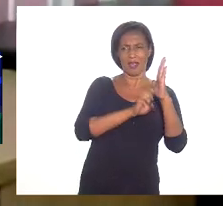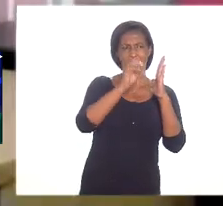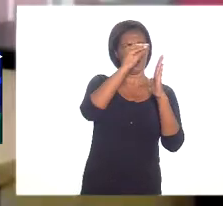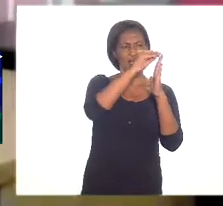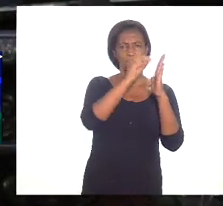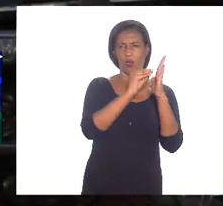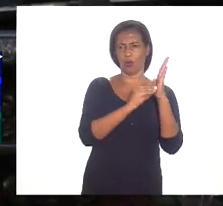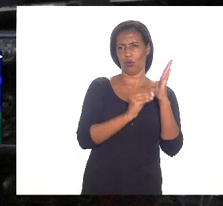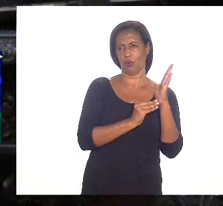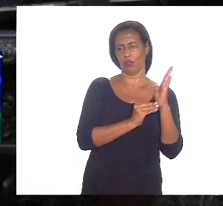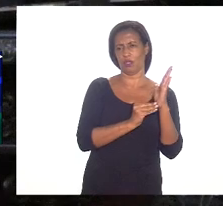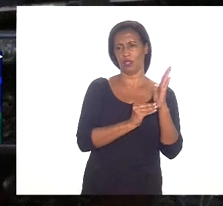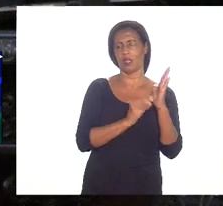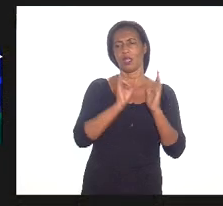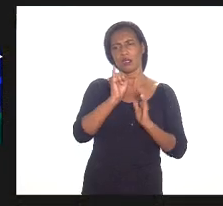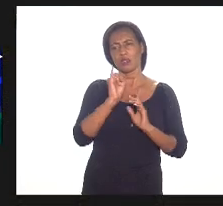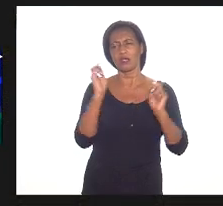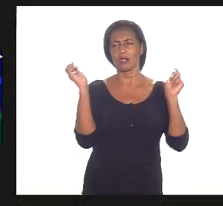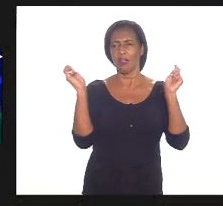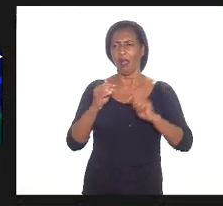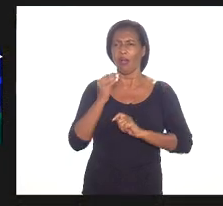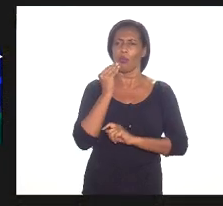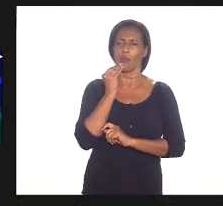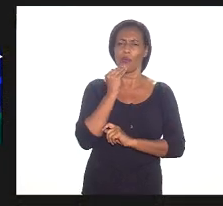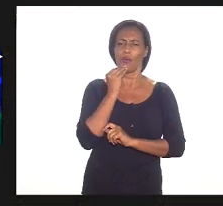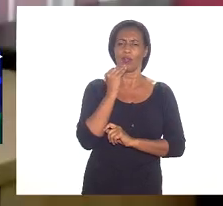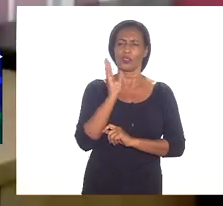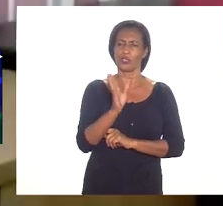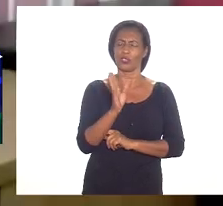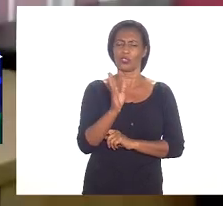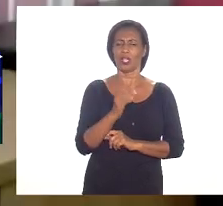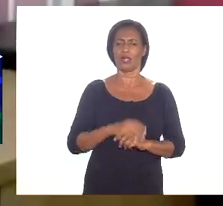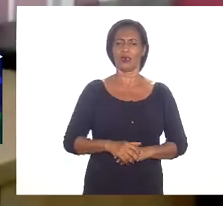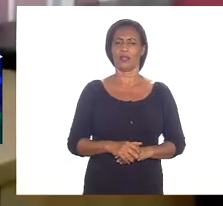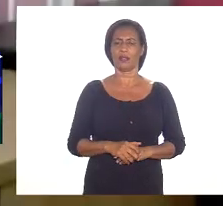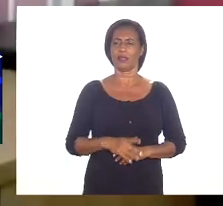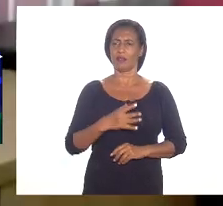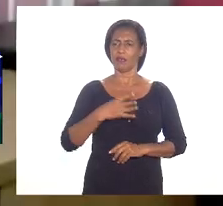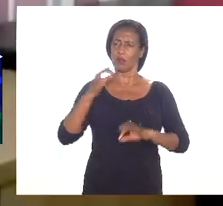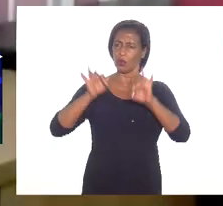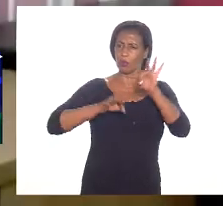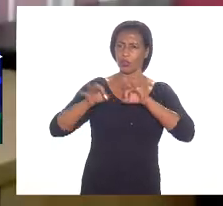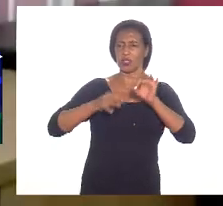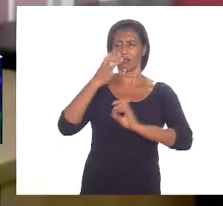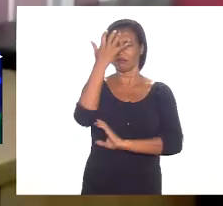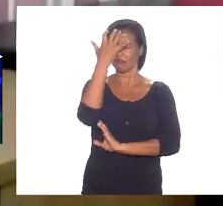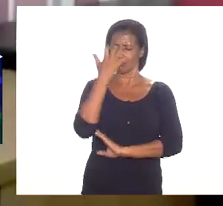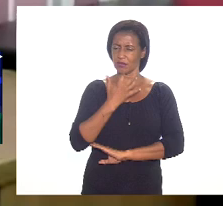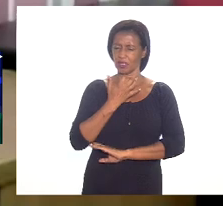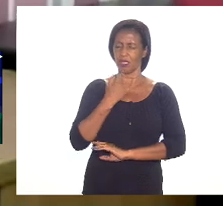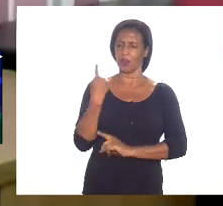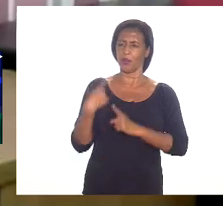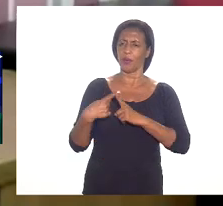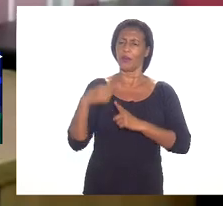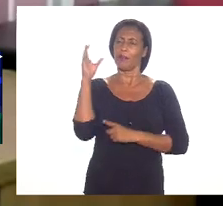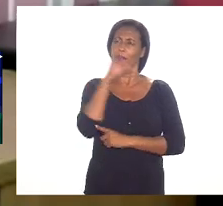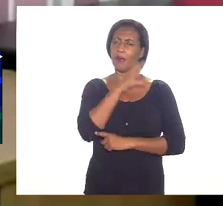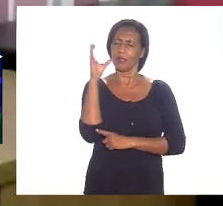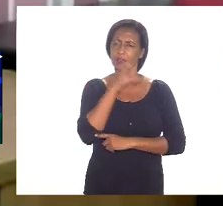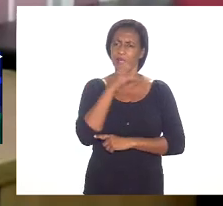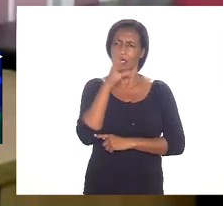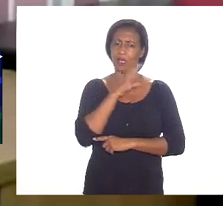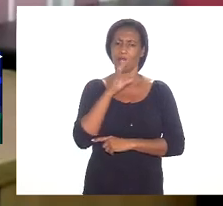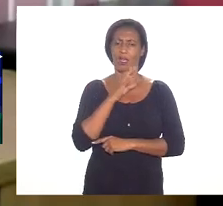já Estados Unidos eu agradeceria para que o projeto tivesse realidade o que eu mais rápido possível a gente